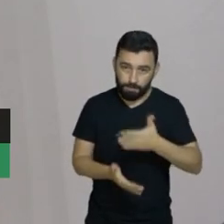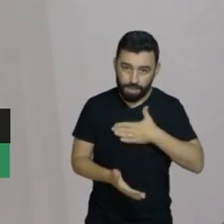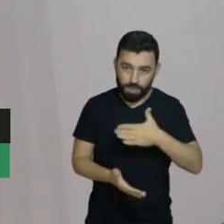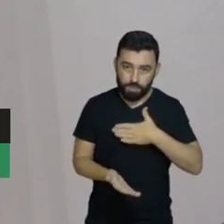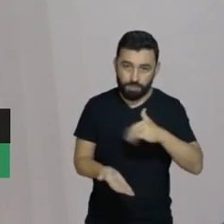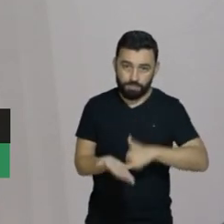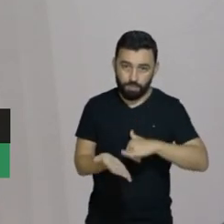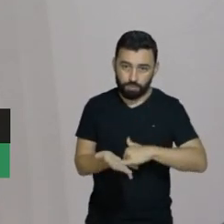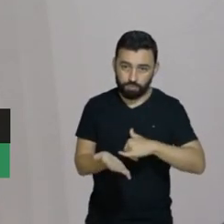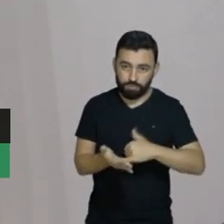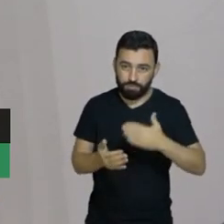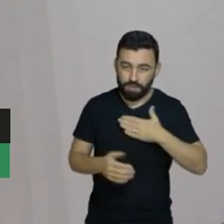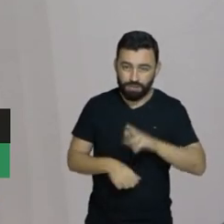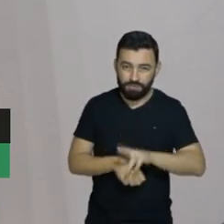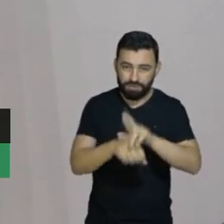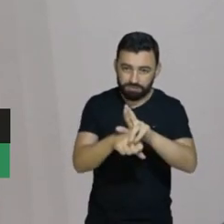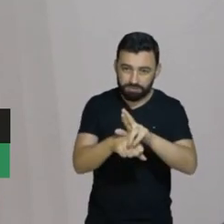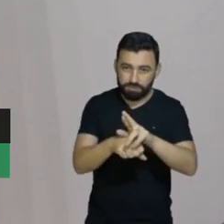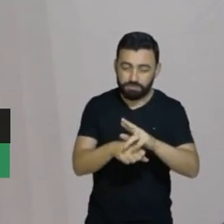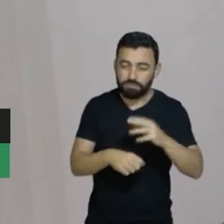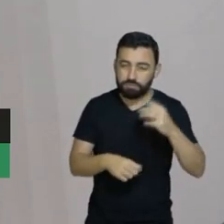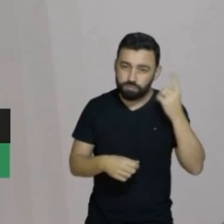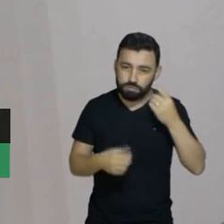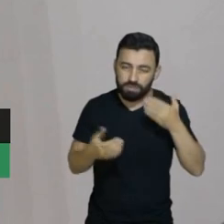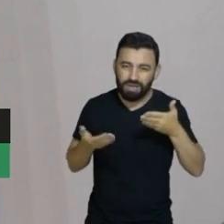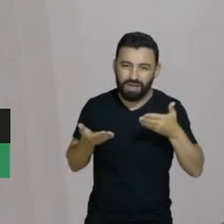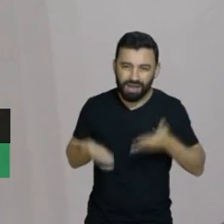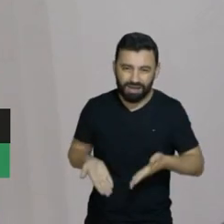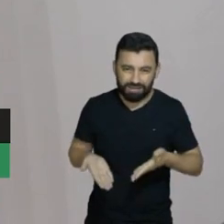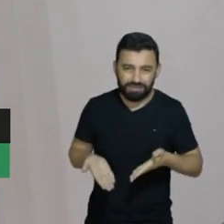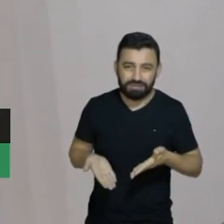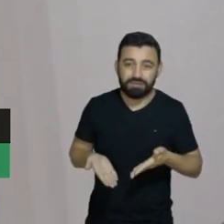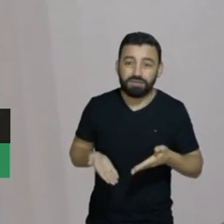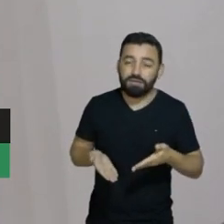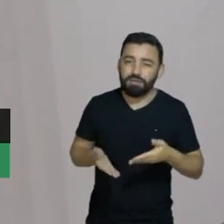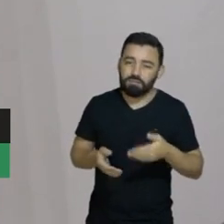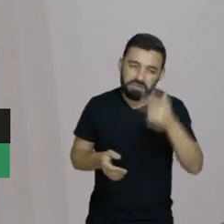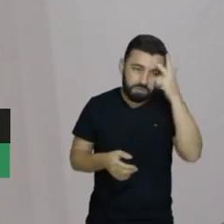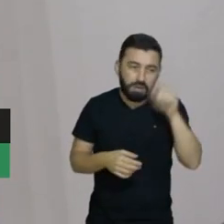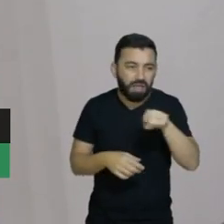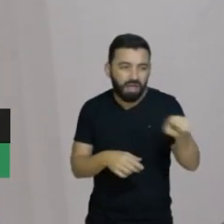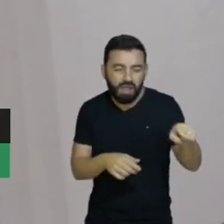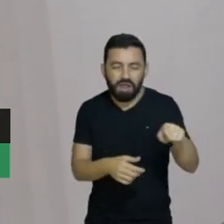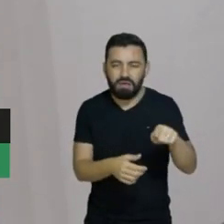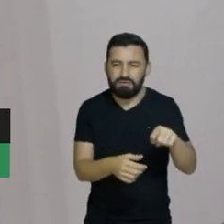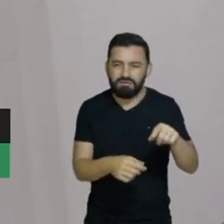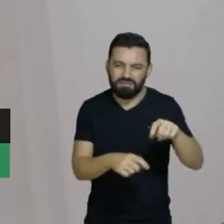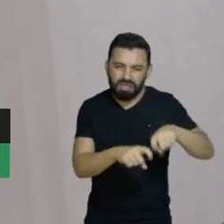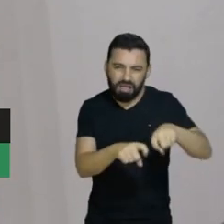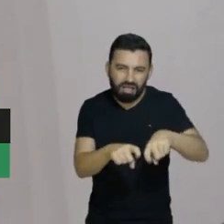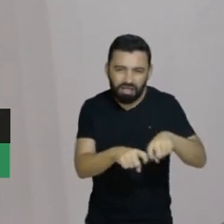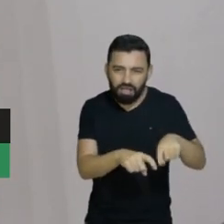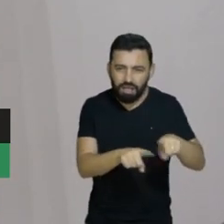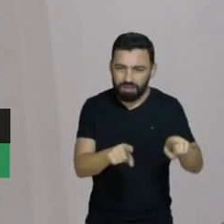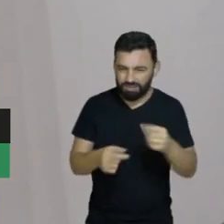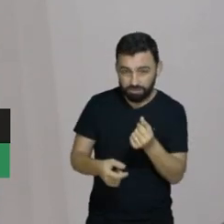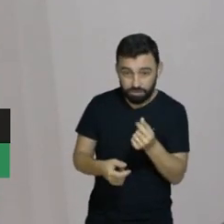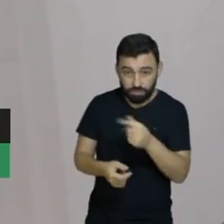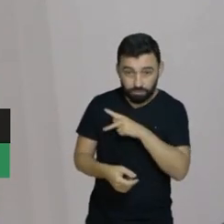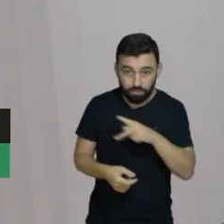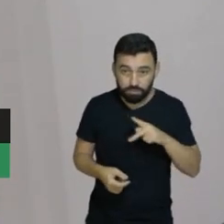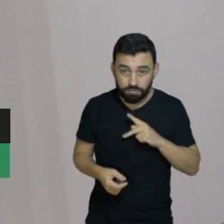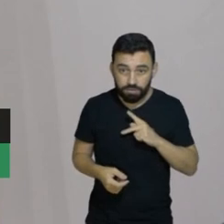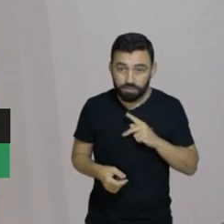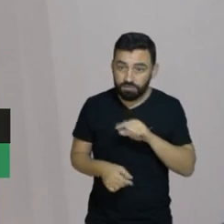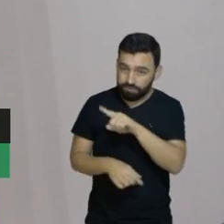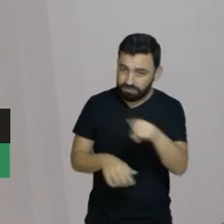para que alguém me represente do parlamento do que pagar o meu imposto para que as pessoas possam transar por aí. Então, se você quer falar de dinheiro público,